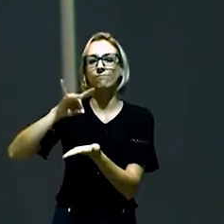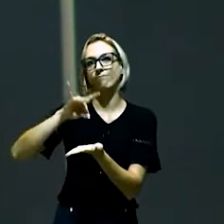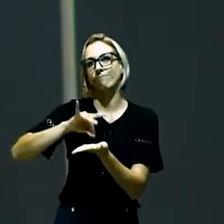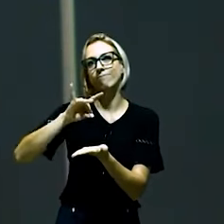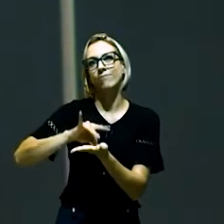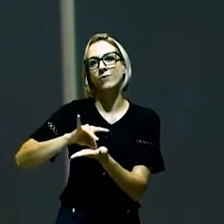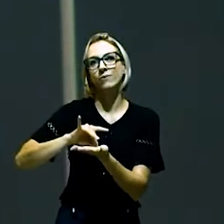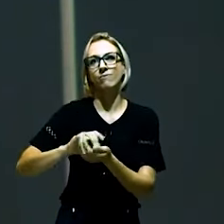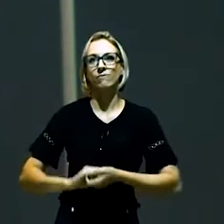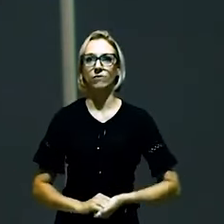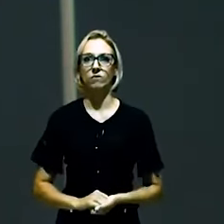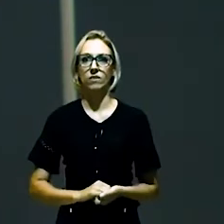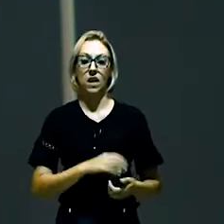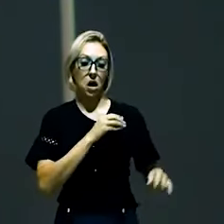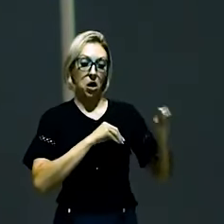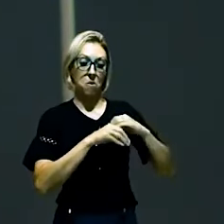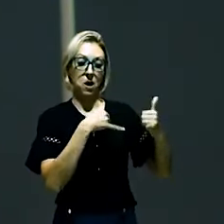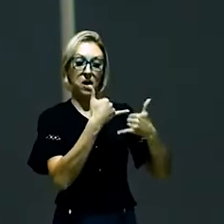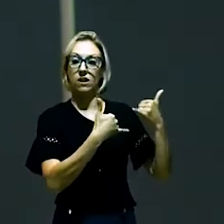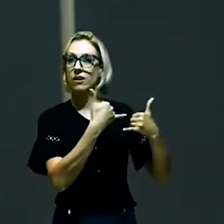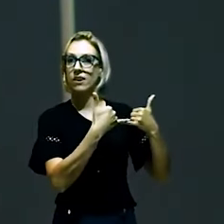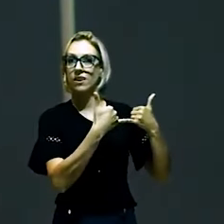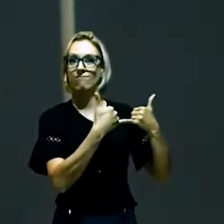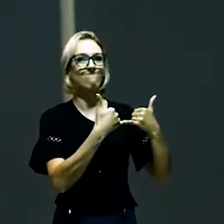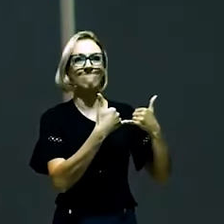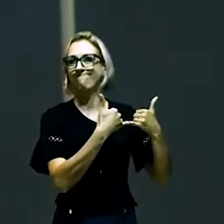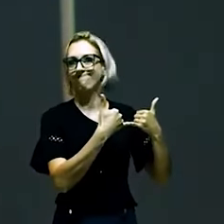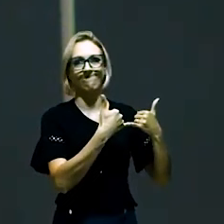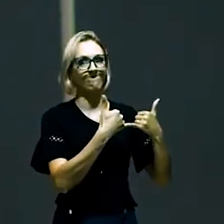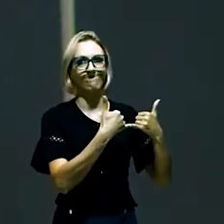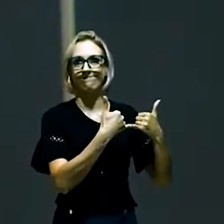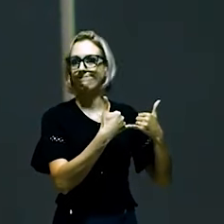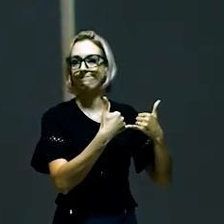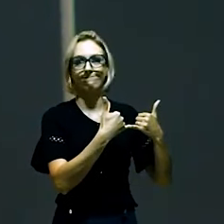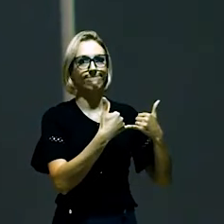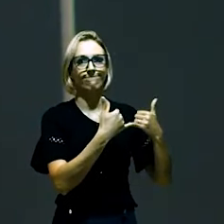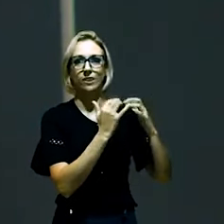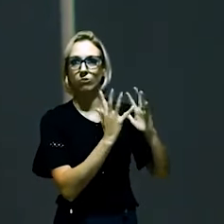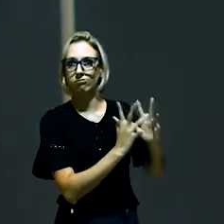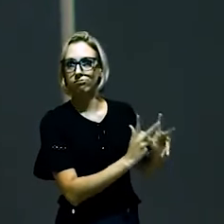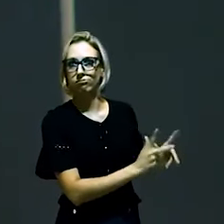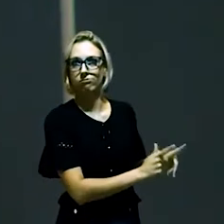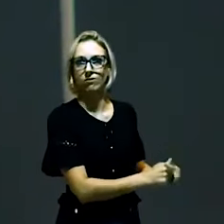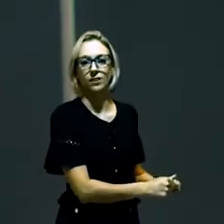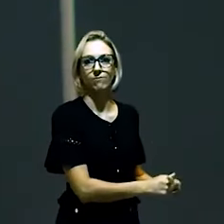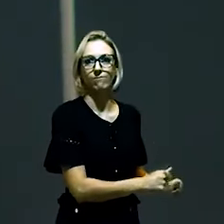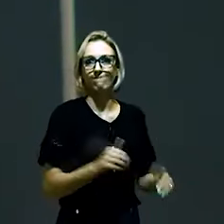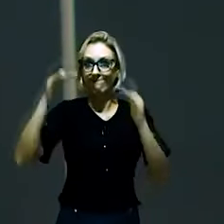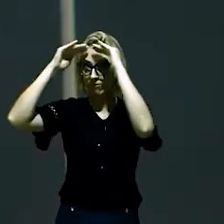Mas não brinque com o pecado. Não brinque com o pecado. Não entre pela